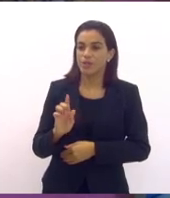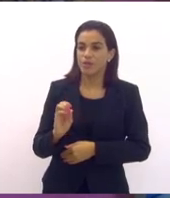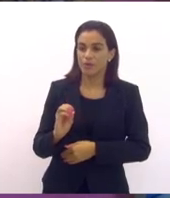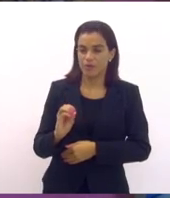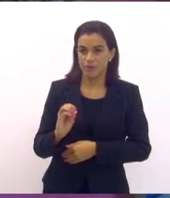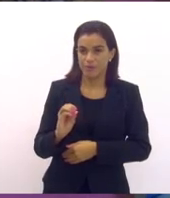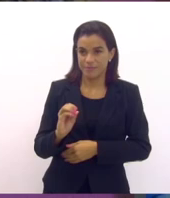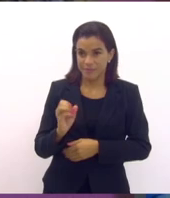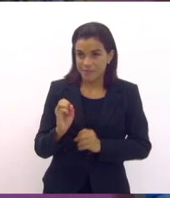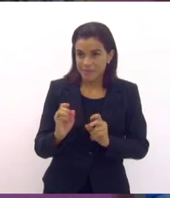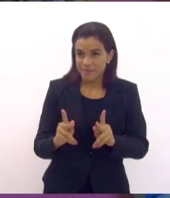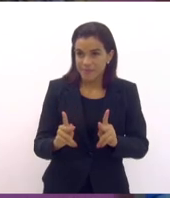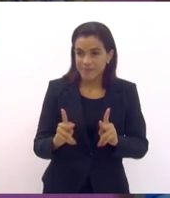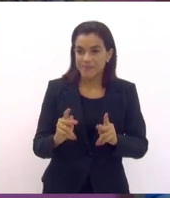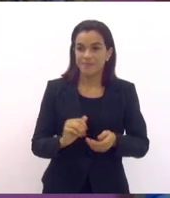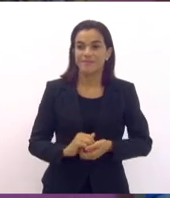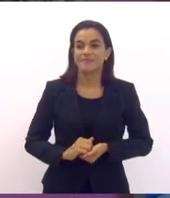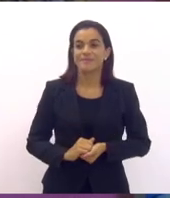palavra